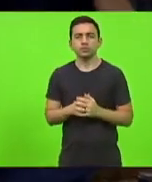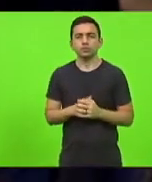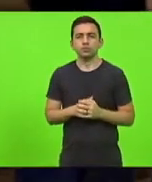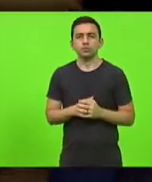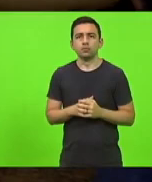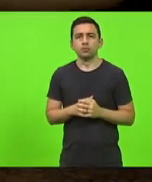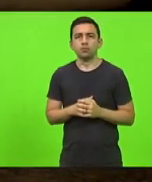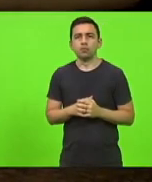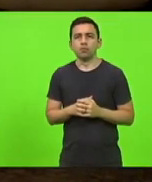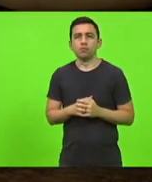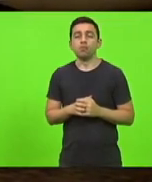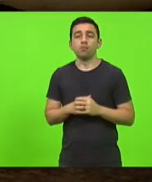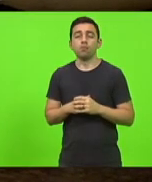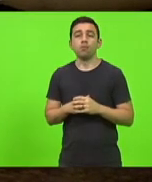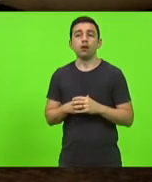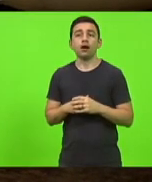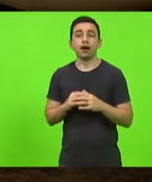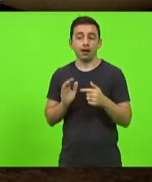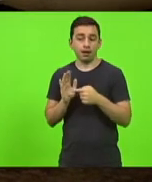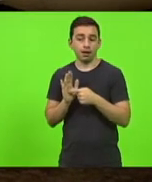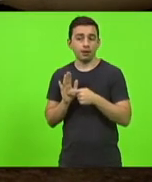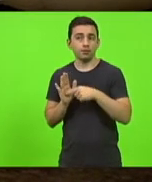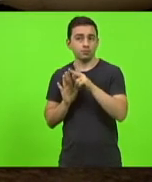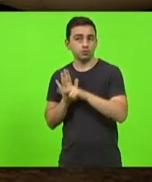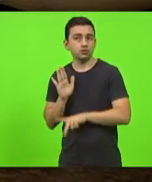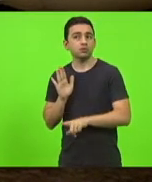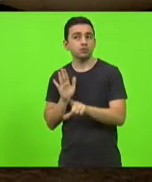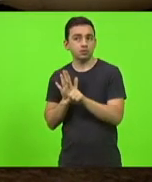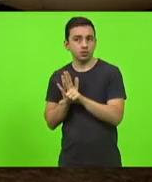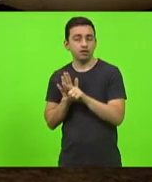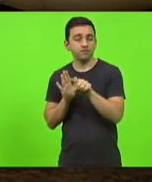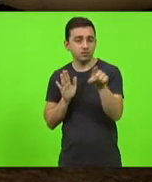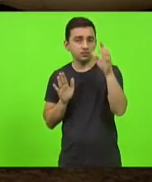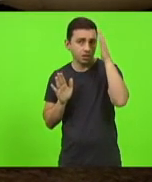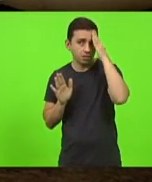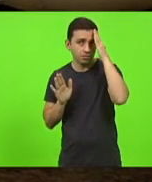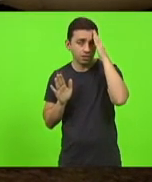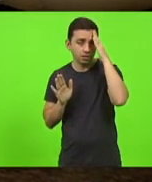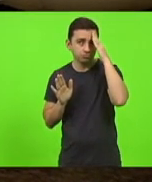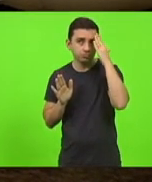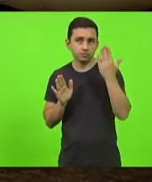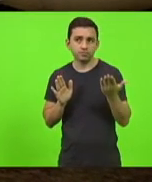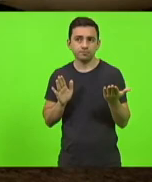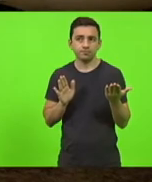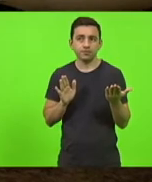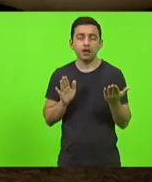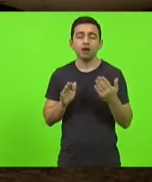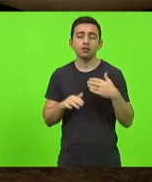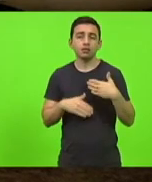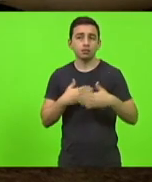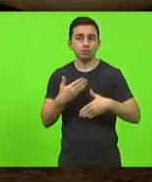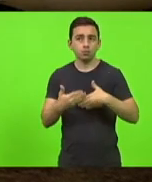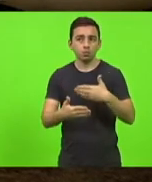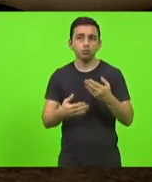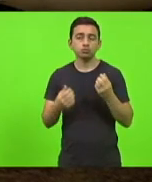do teor do projeto de lei, para que tomem conhecimento e, eventualmente, possam oferecer